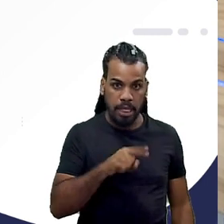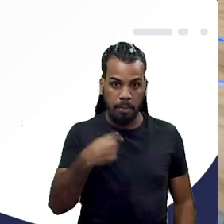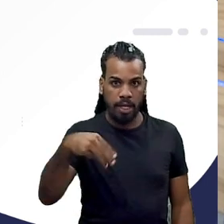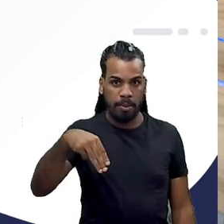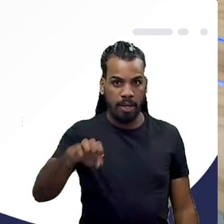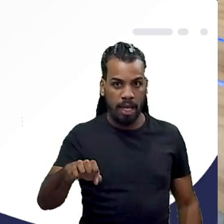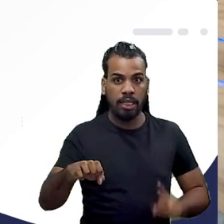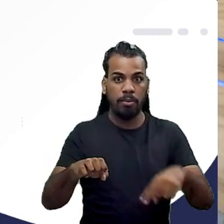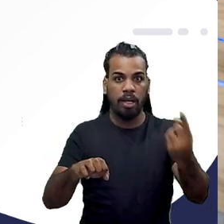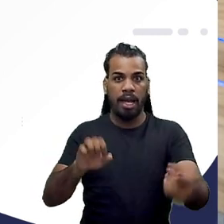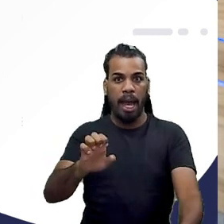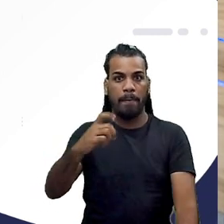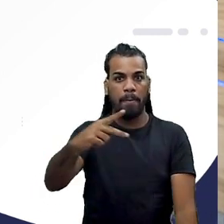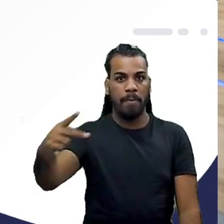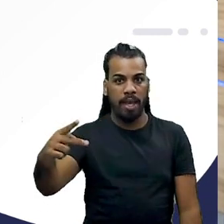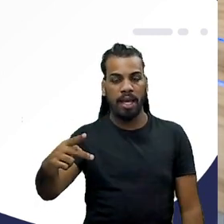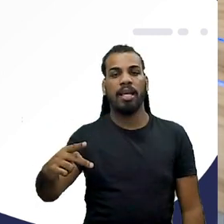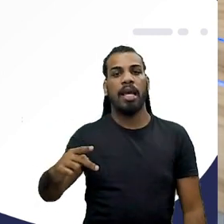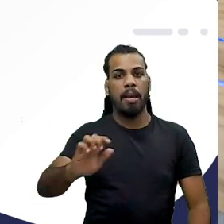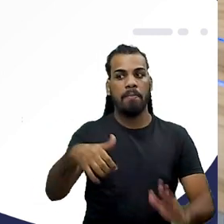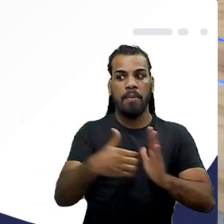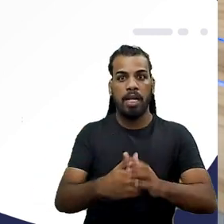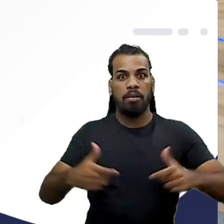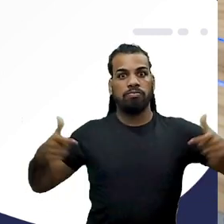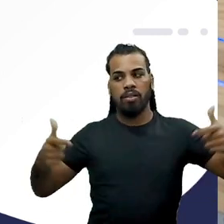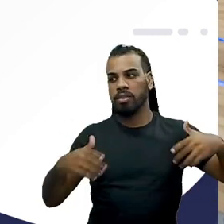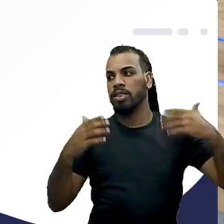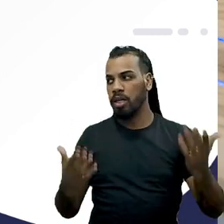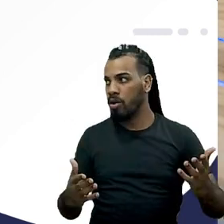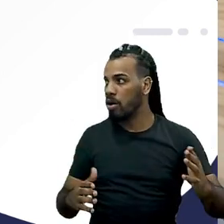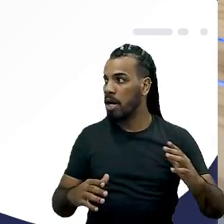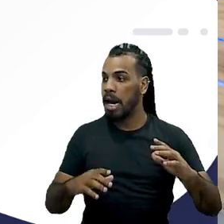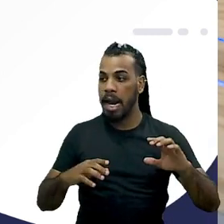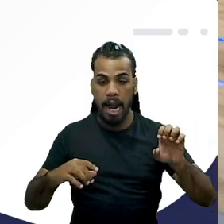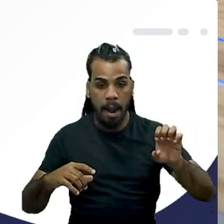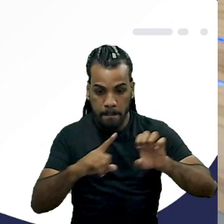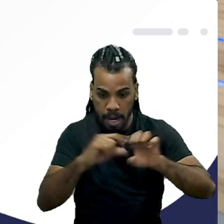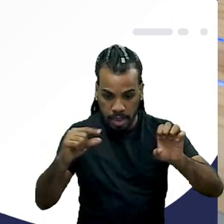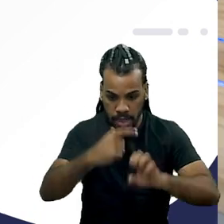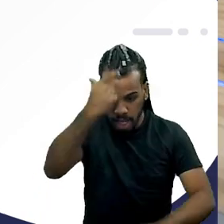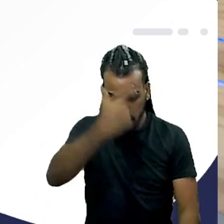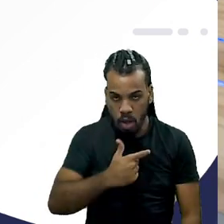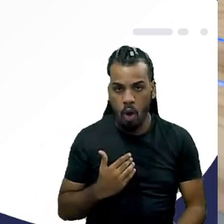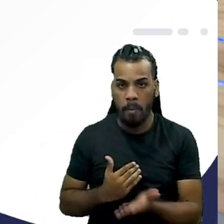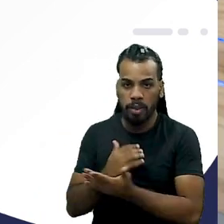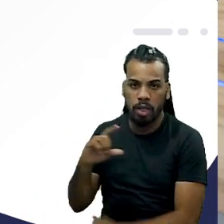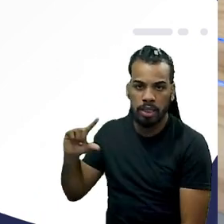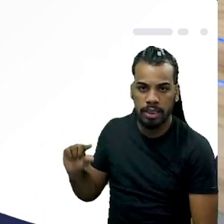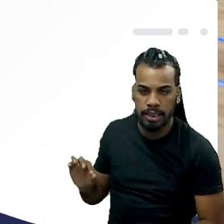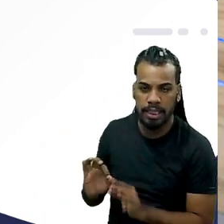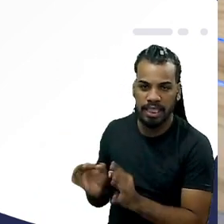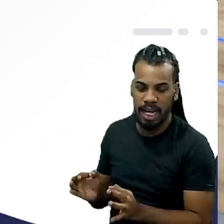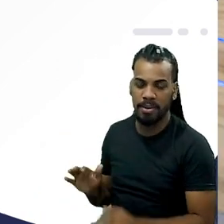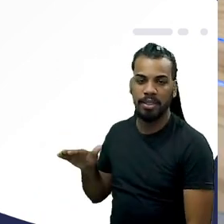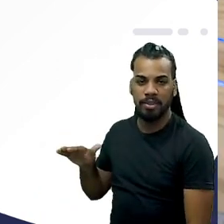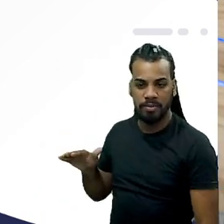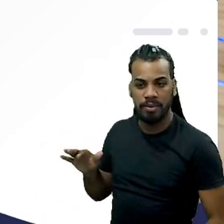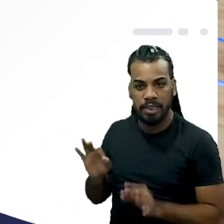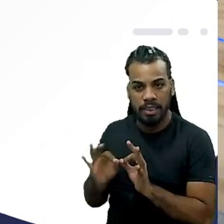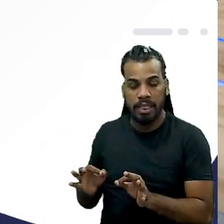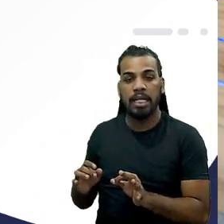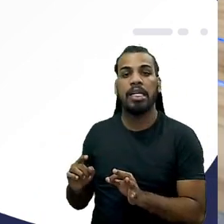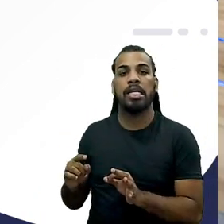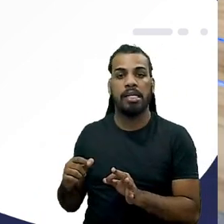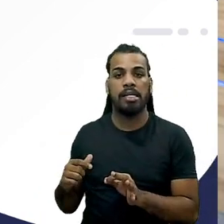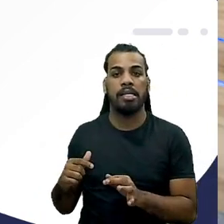um EPP, uma média empresa, uma grande empresa. Então os grandes empreendedores, eles começaram pequeno. Quando trabalhamos